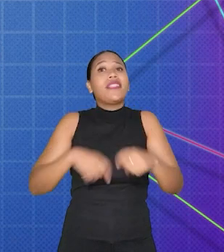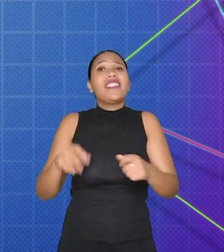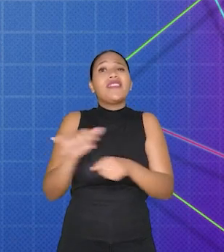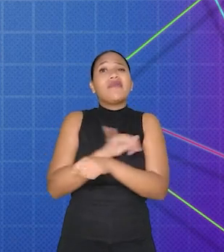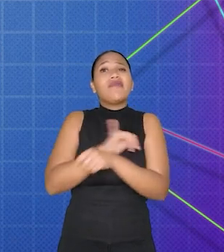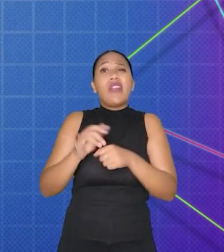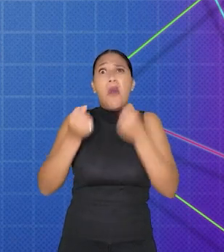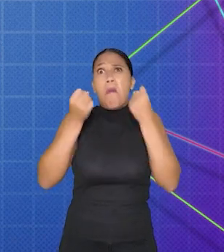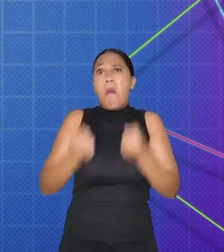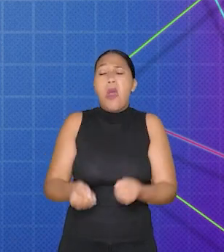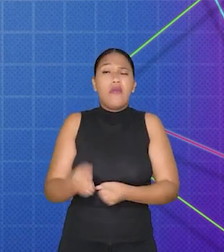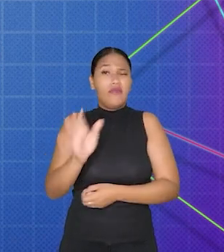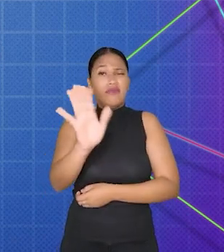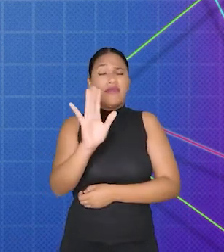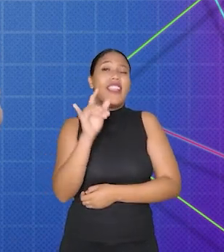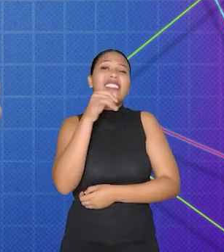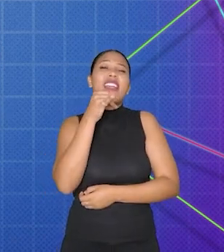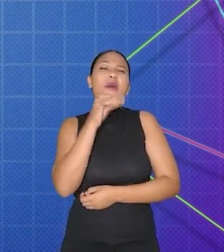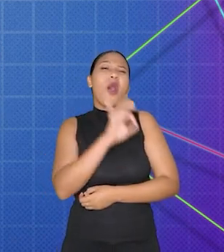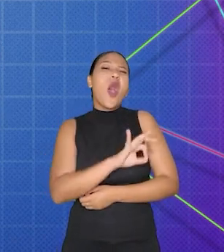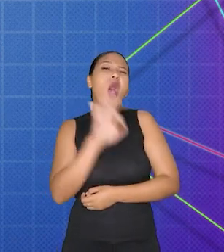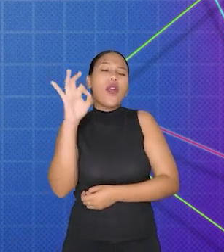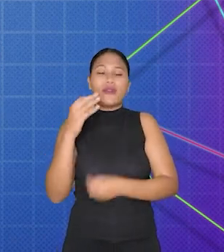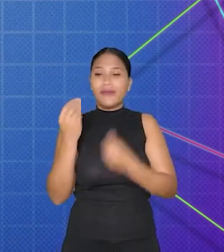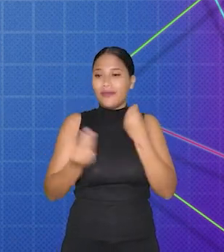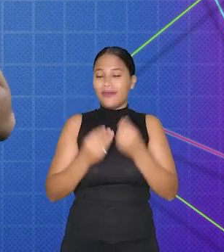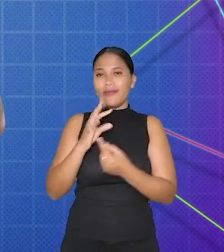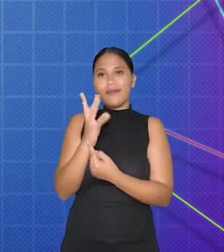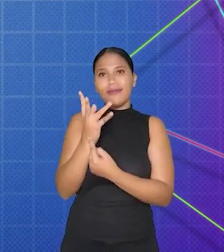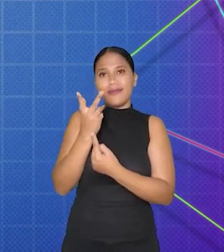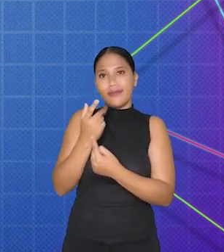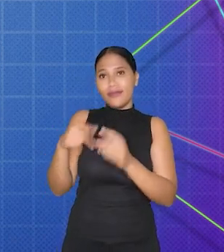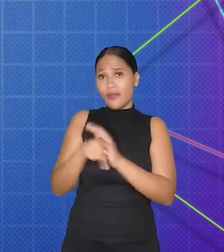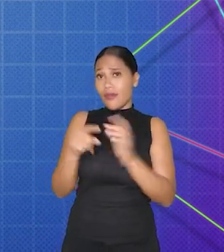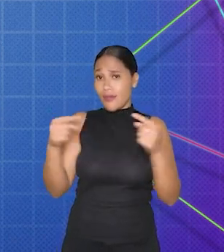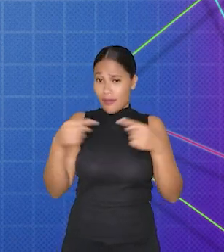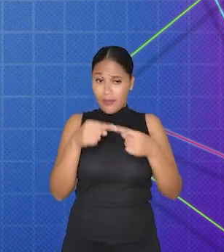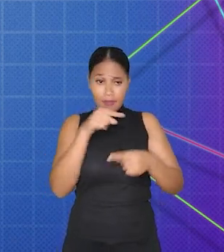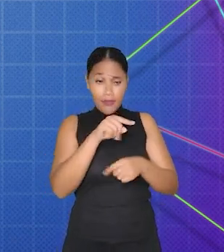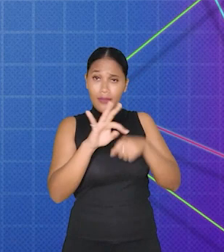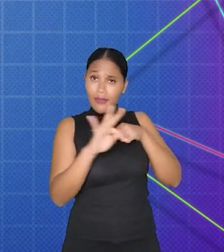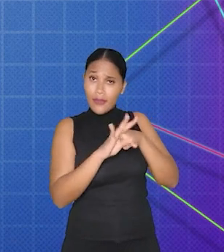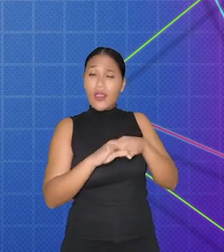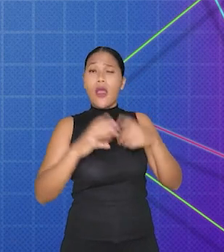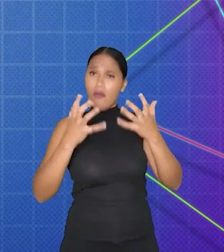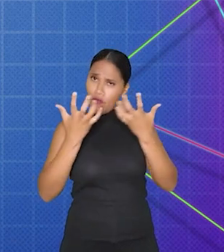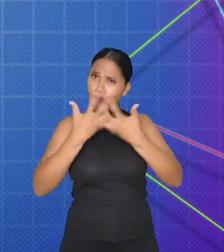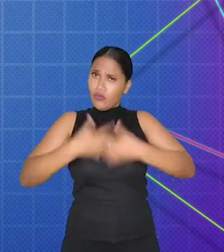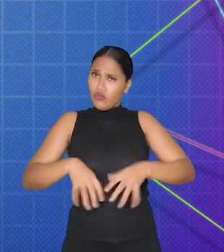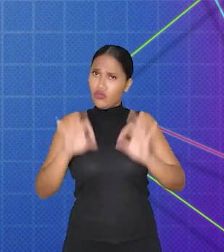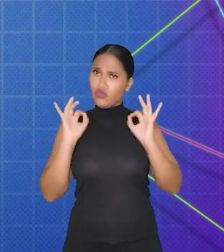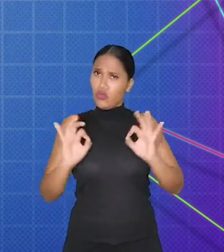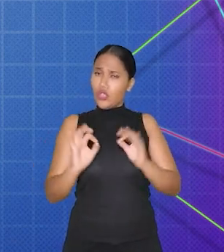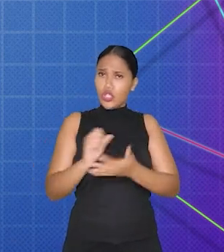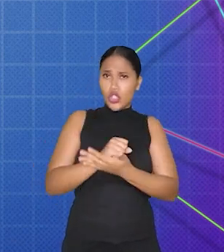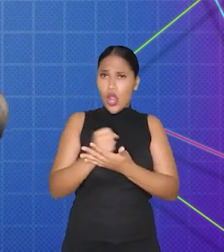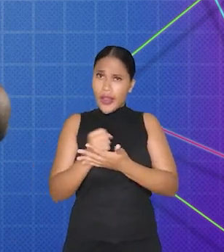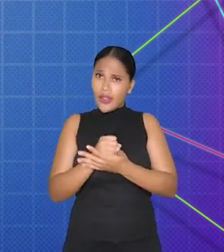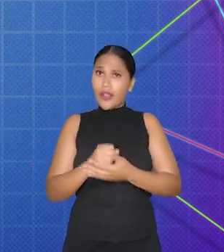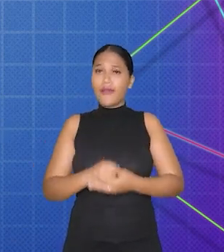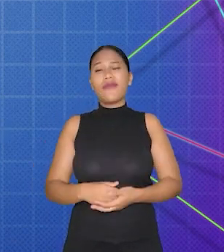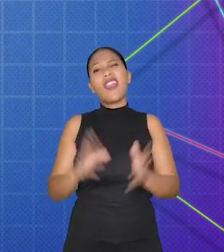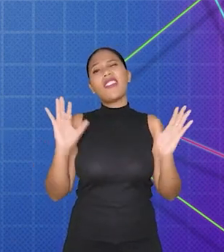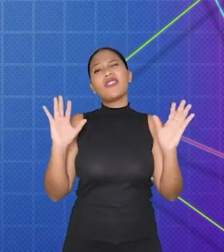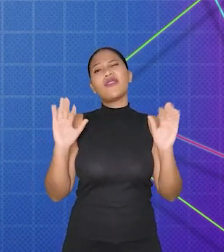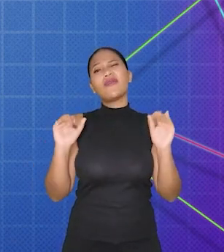sem precisar de recursos elaborados, e é um exemplo ótimo de como a arte em pixel art pode ser utilizada de forma eficiente em